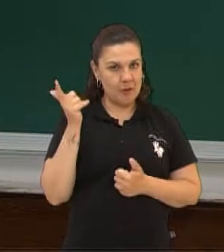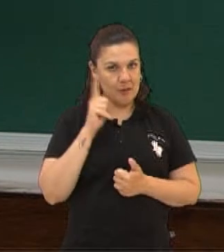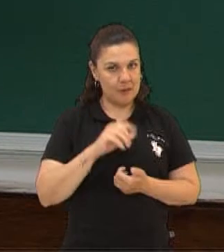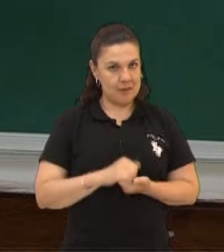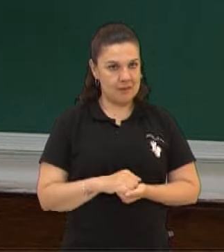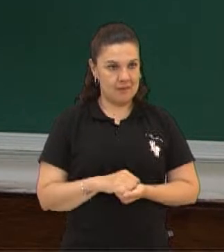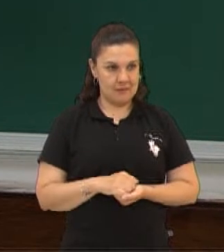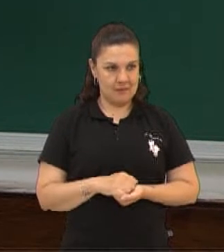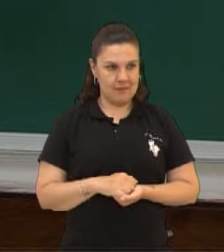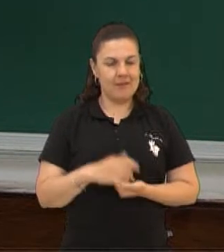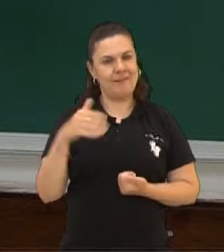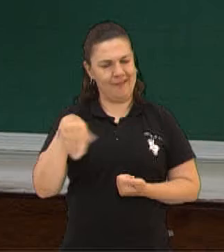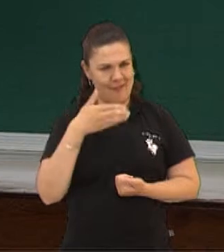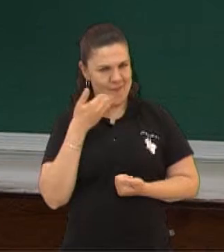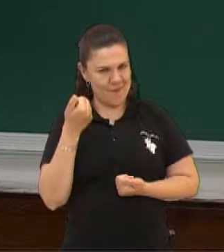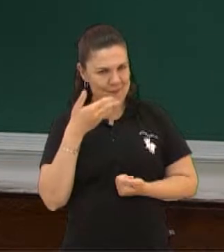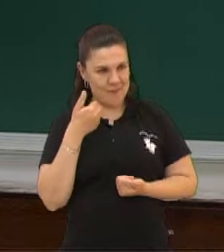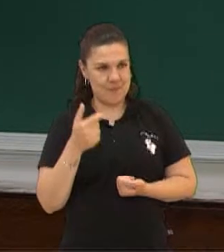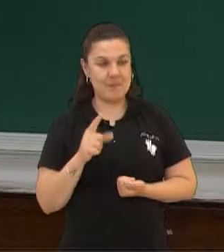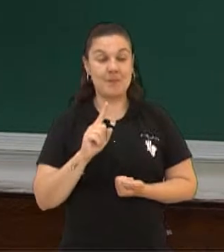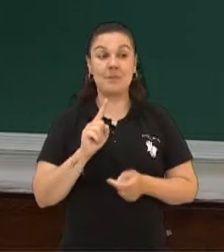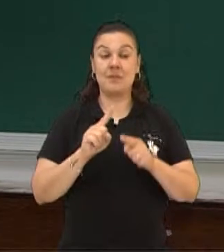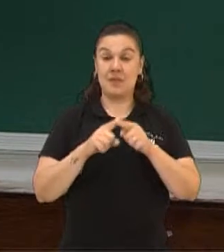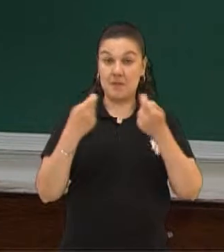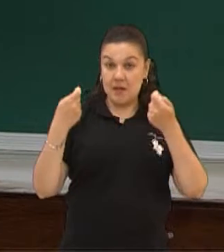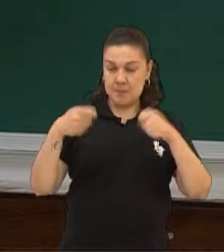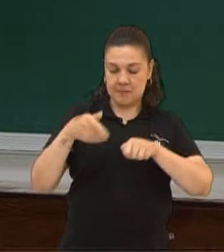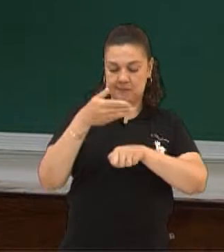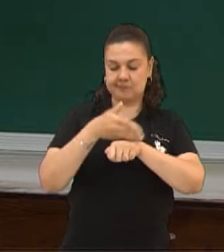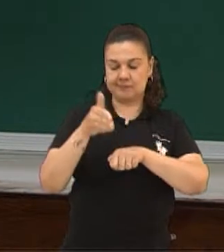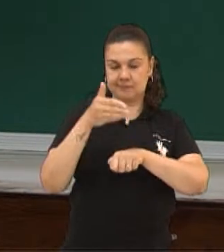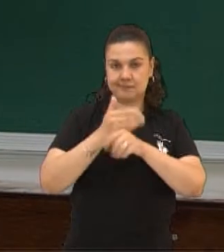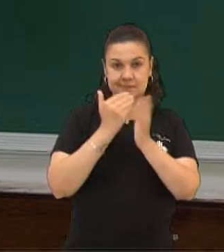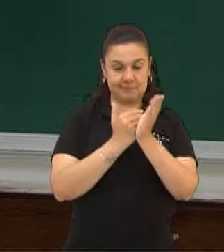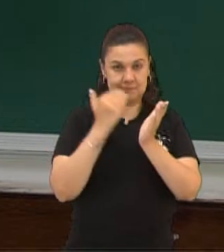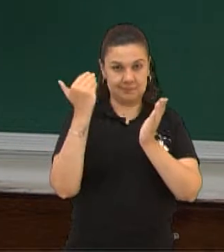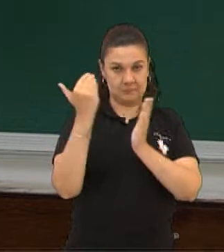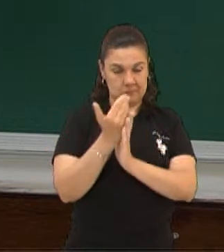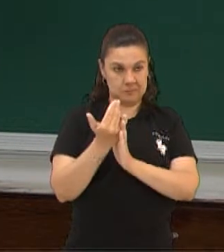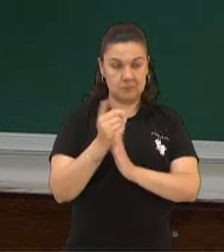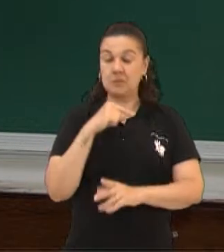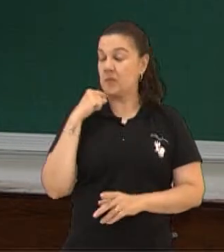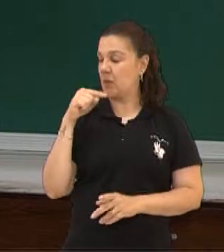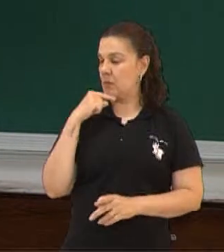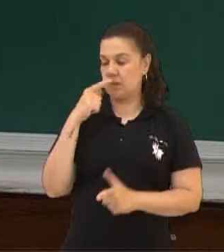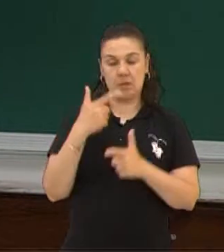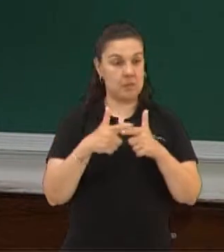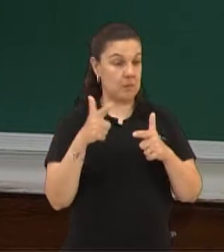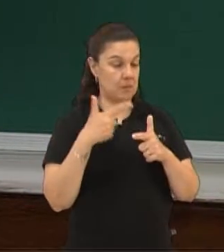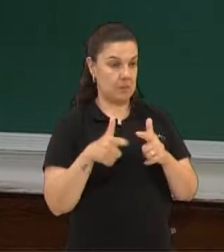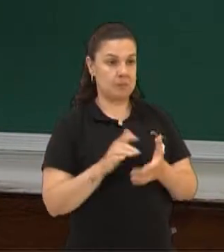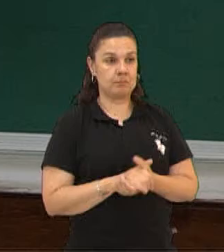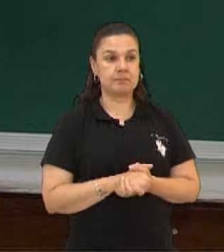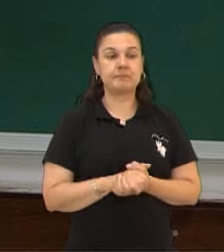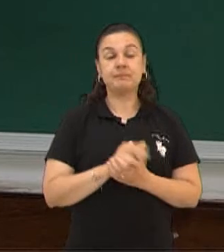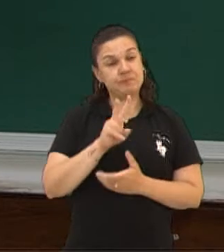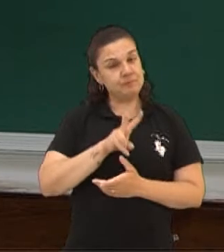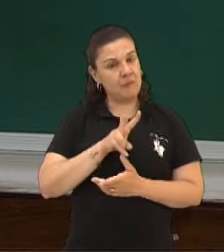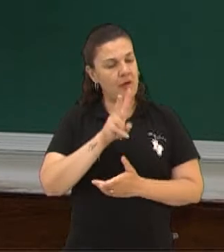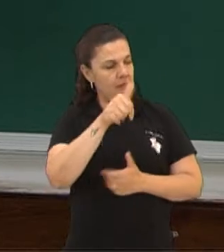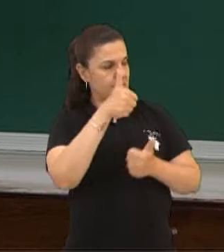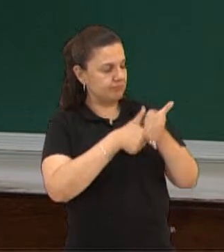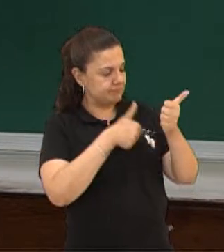Conseguiu? Tava meio fácil, mas tem que treinar bastante, tá bom? Não conseguiu, não tem problema. Vai